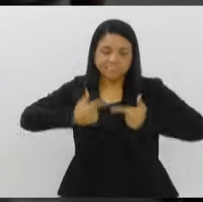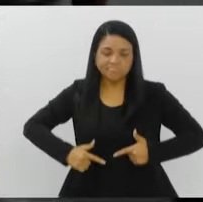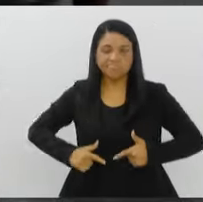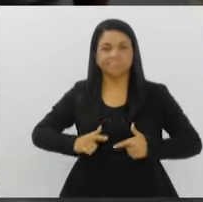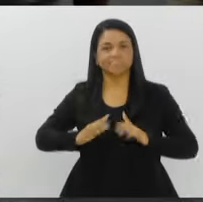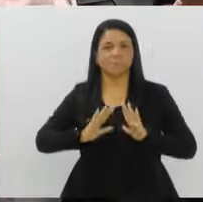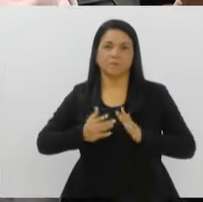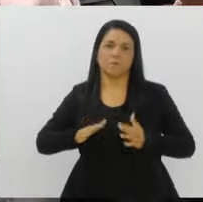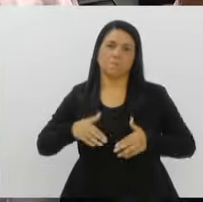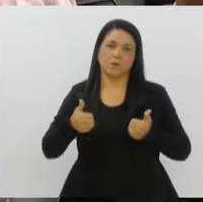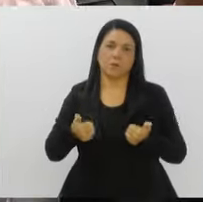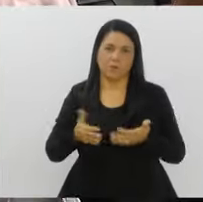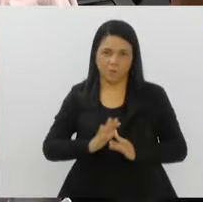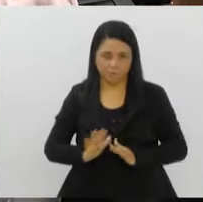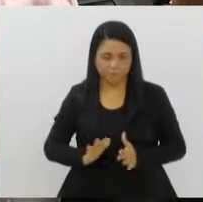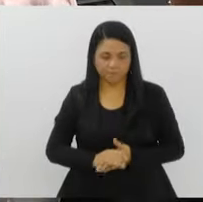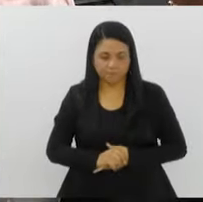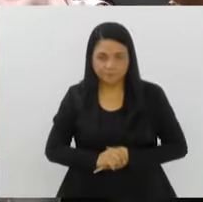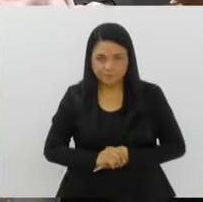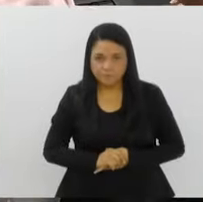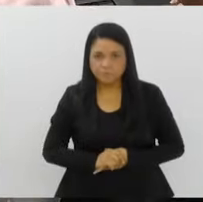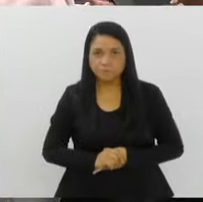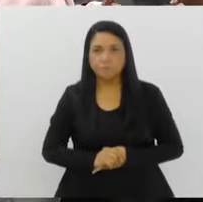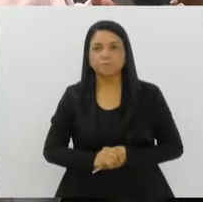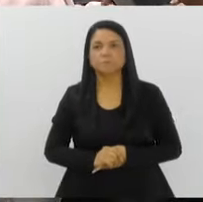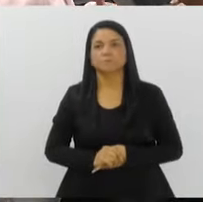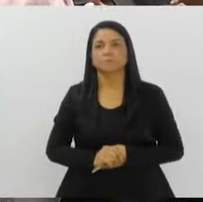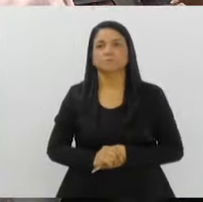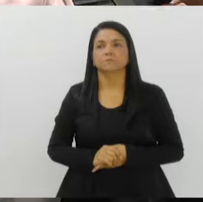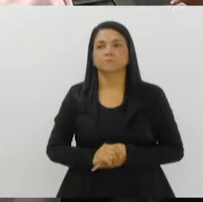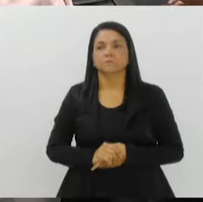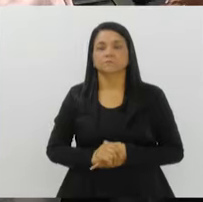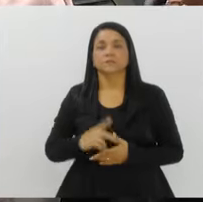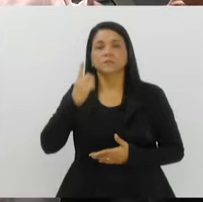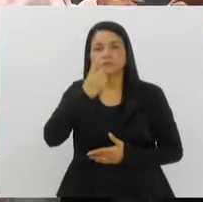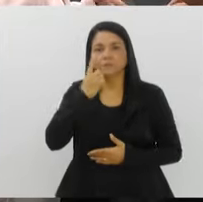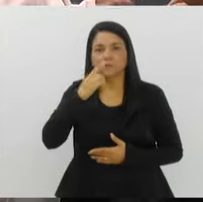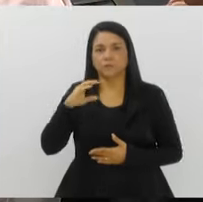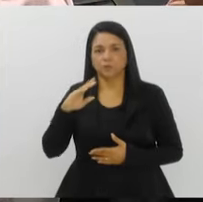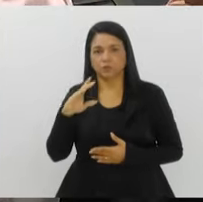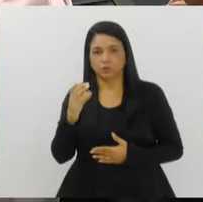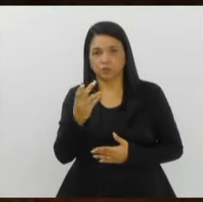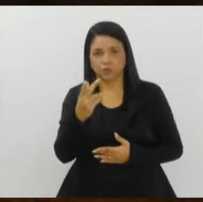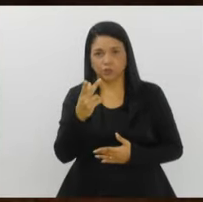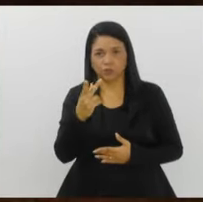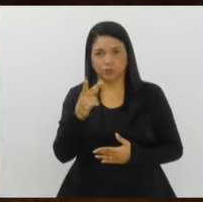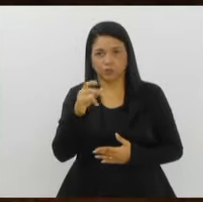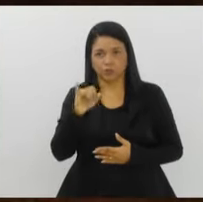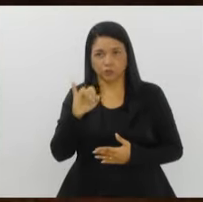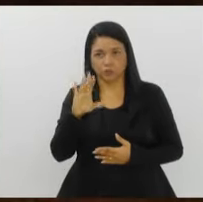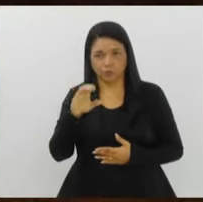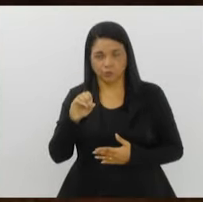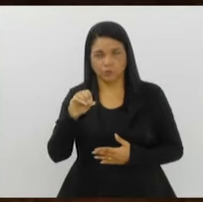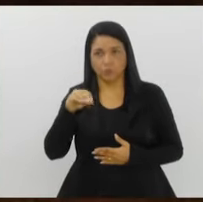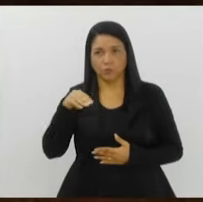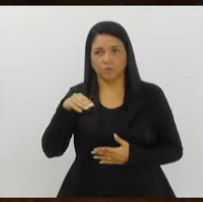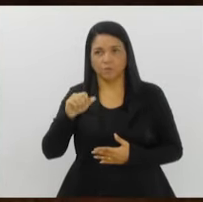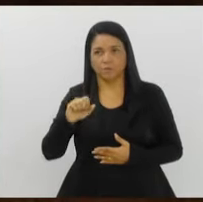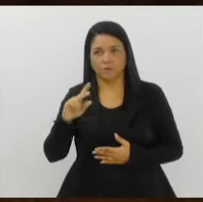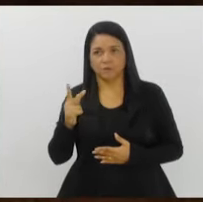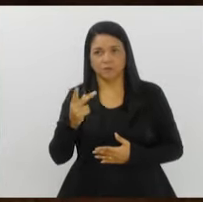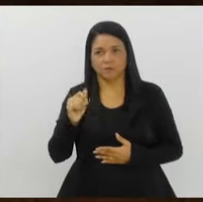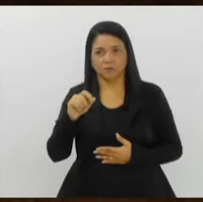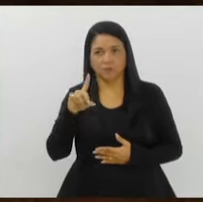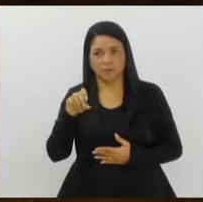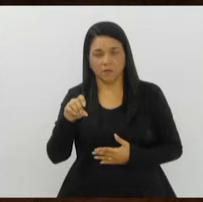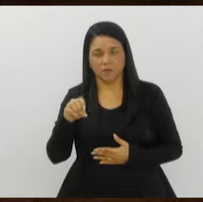caminho. Senhor presidente, deputado Chico Machado. Eu queria parabenizar o colega Rafael